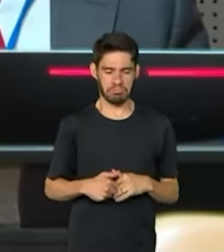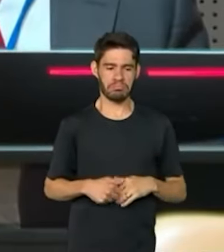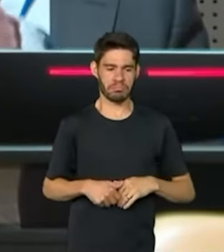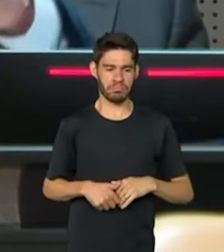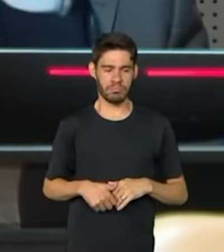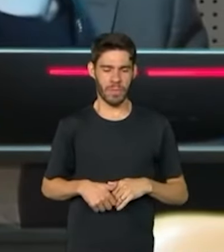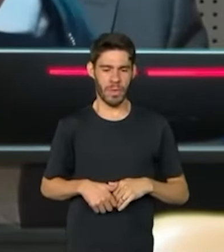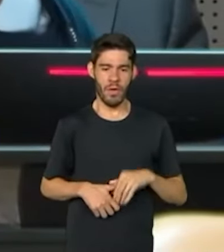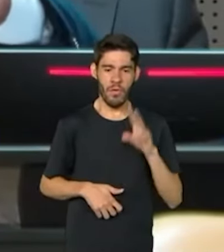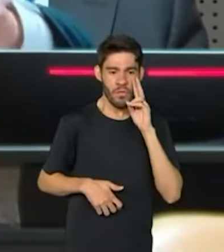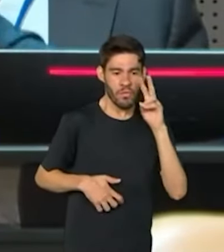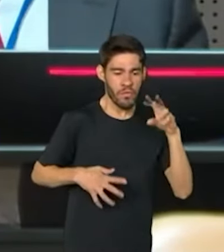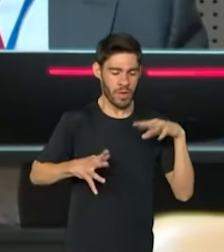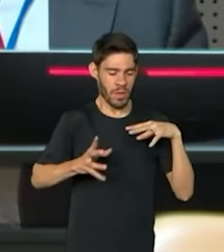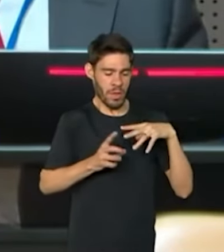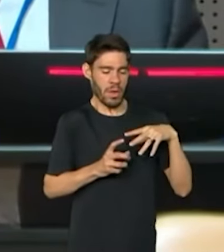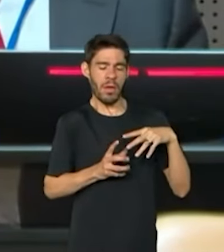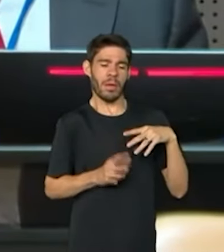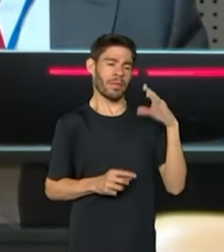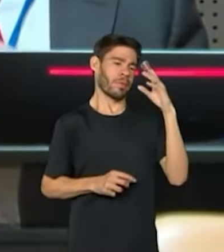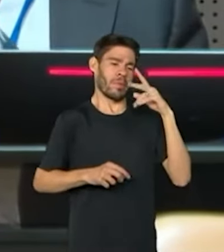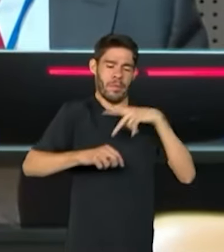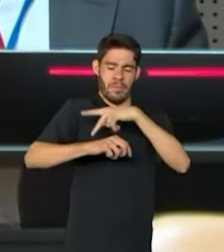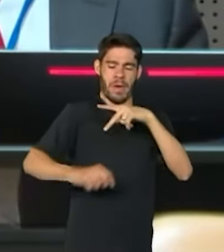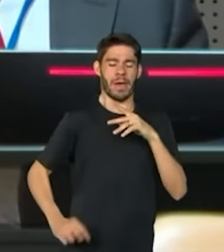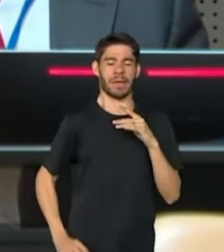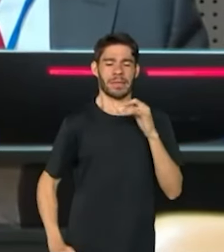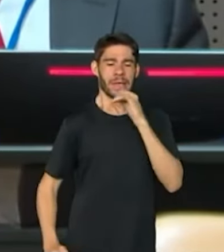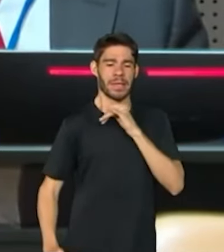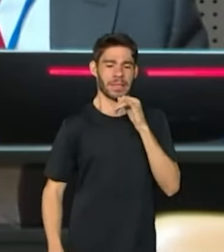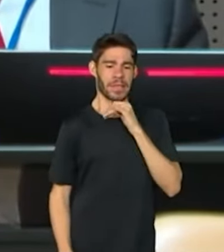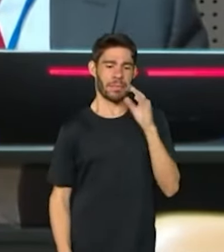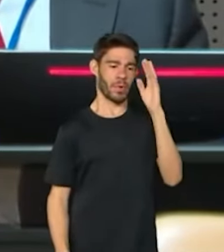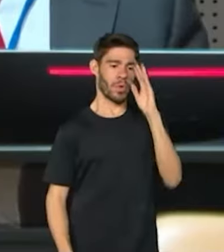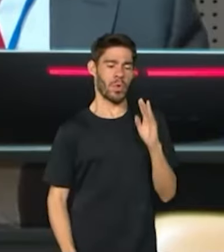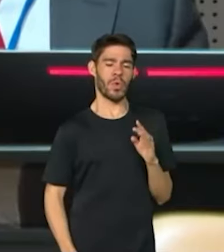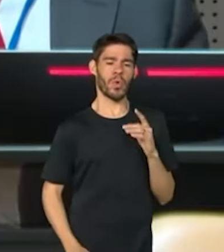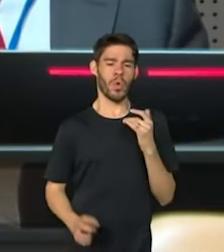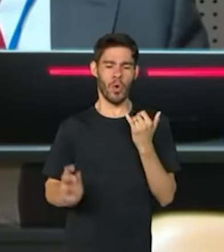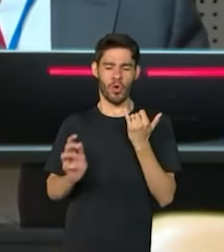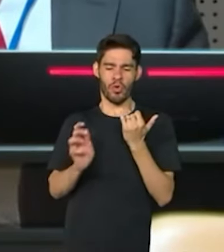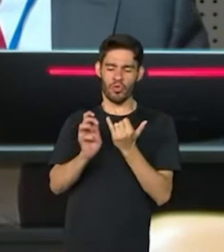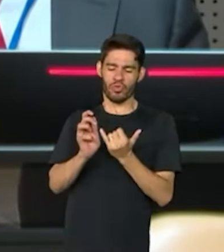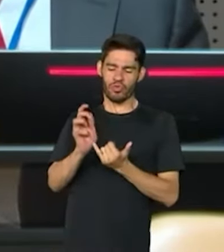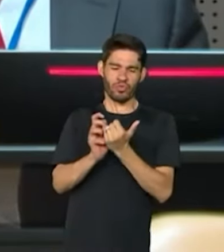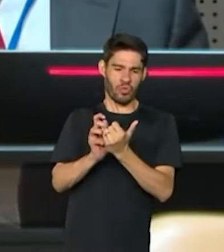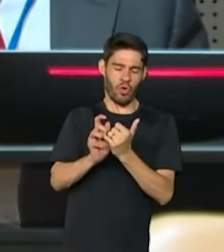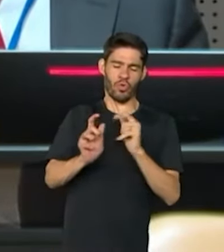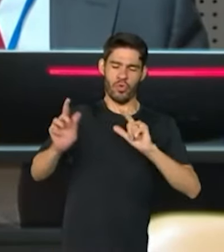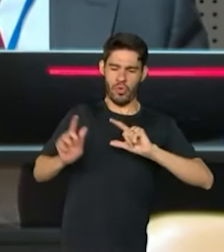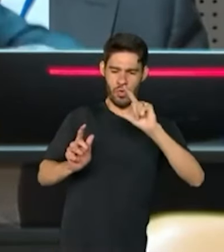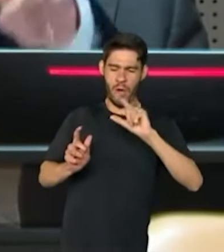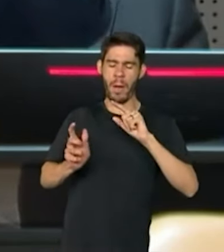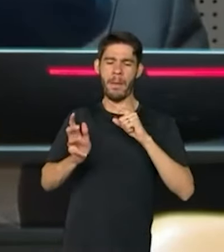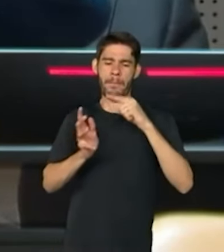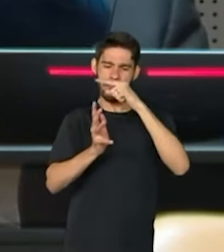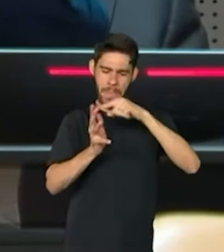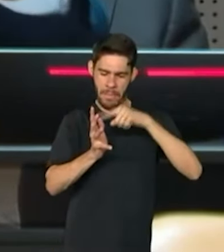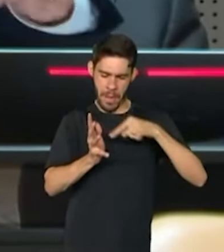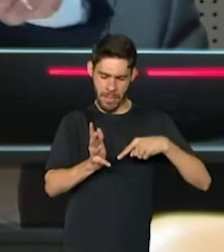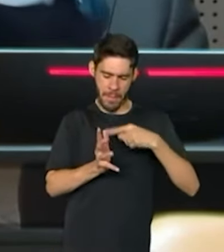O que nós estamos vendo num país como o Brasil, Macron, é o jogo, aquele jogo pela televisão, o jogo de aposta. O